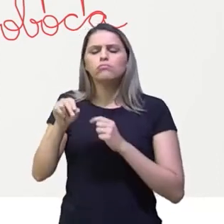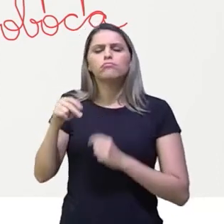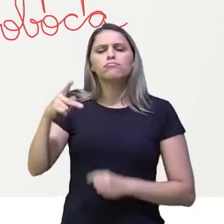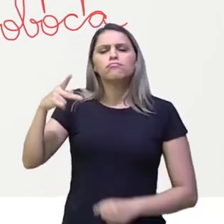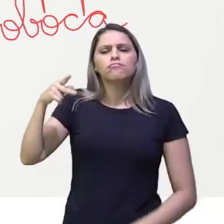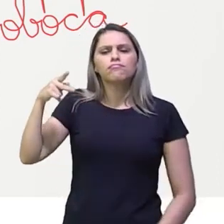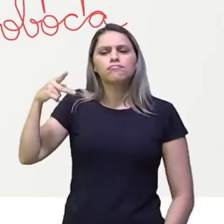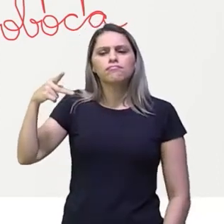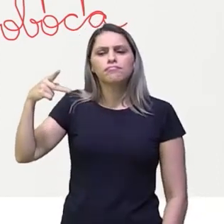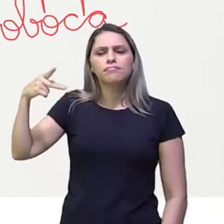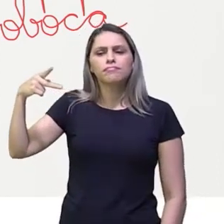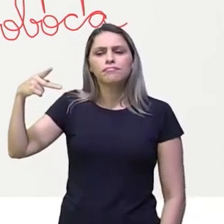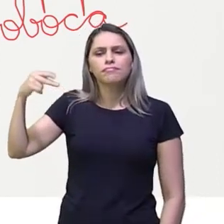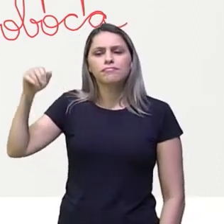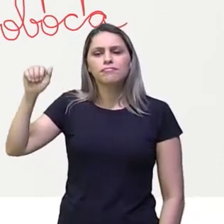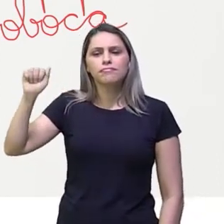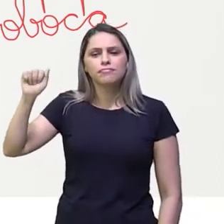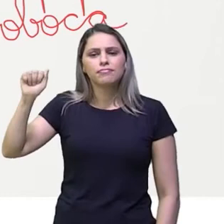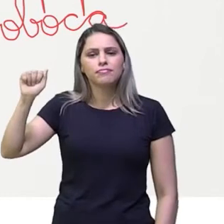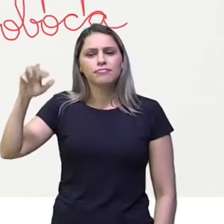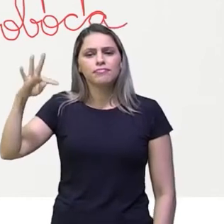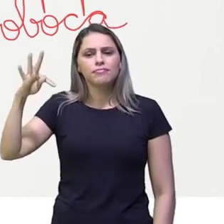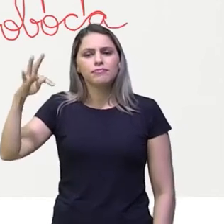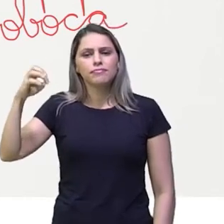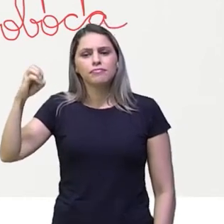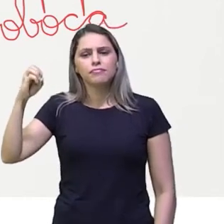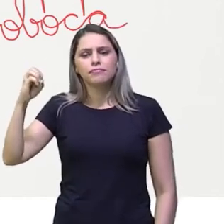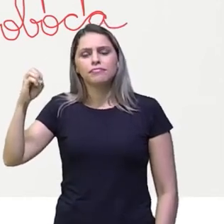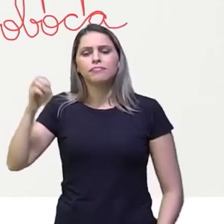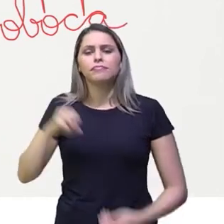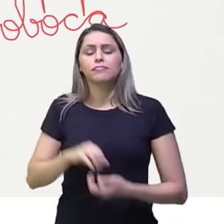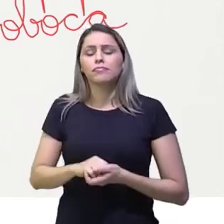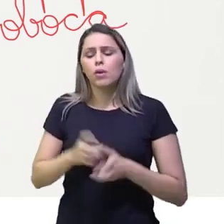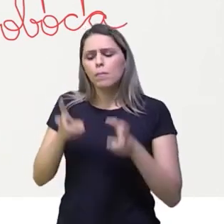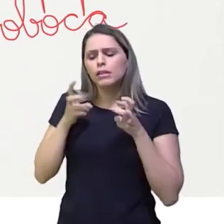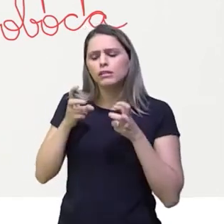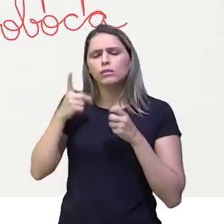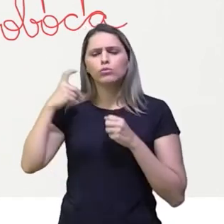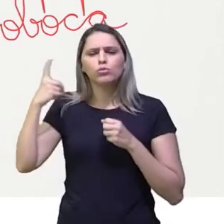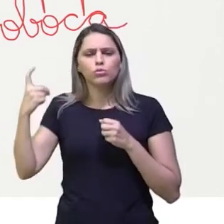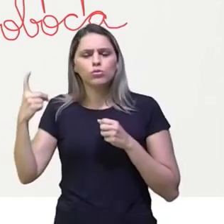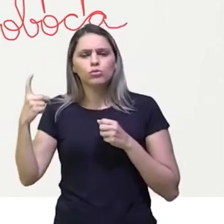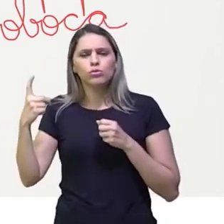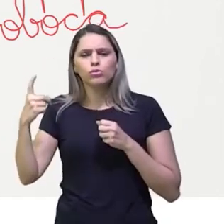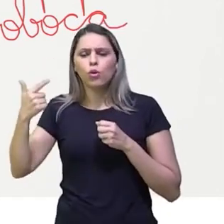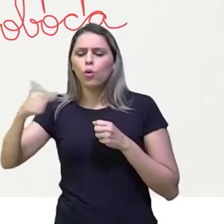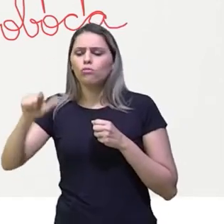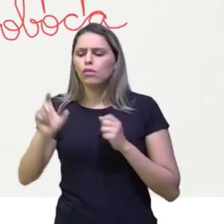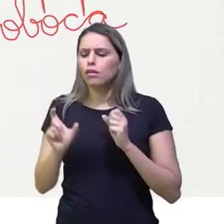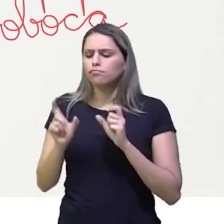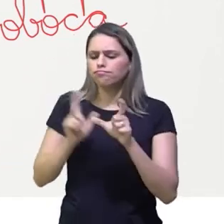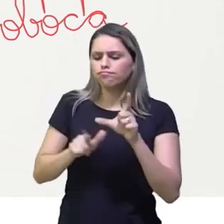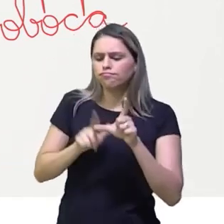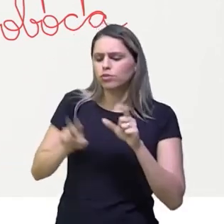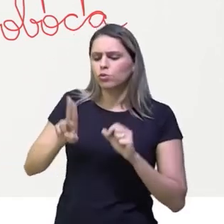Pa, pa. Pato. Observem o som. Outra palavra com P.